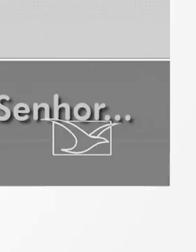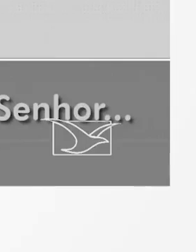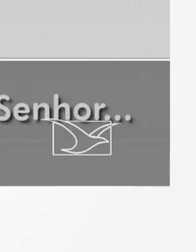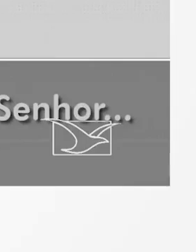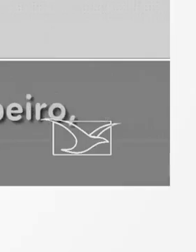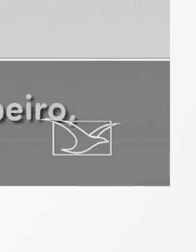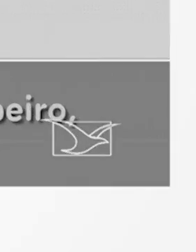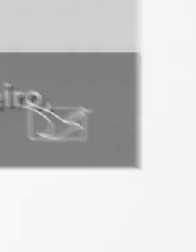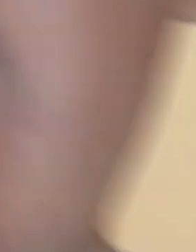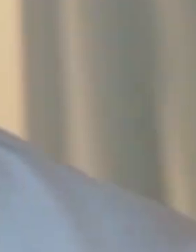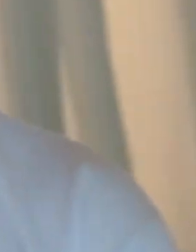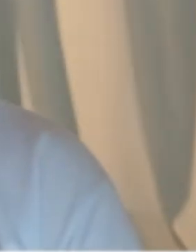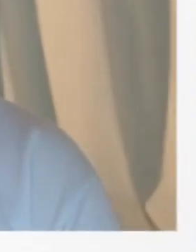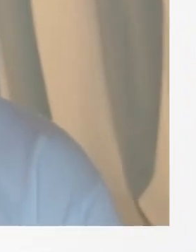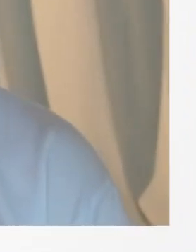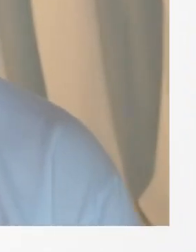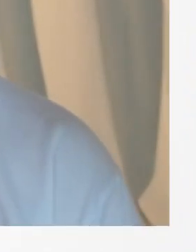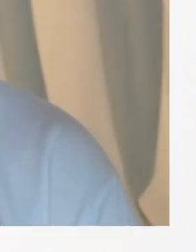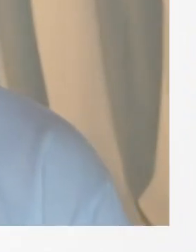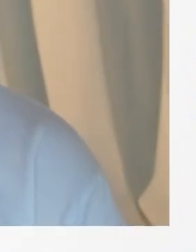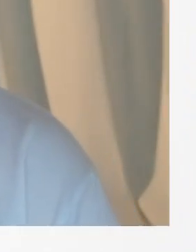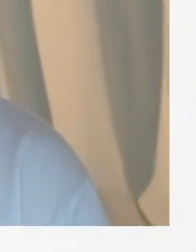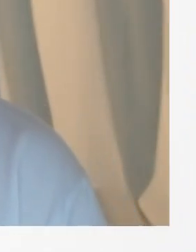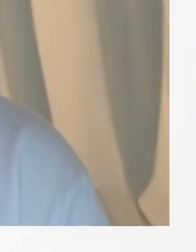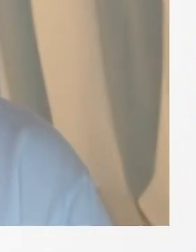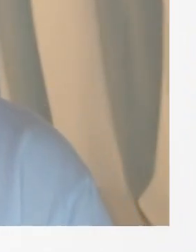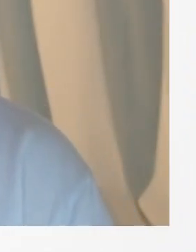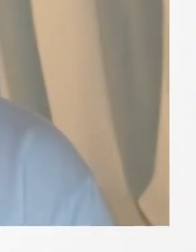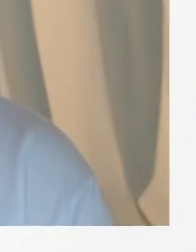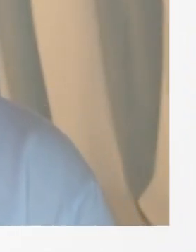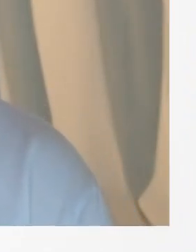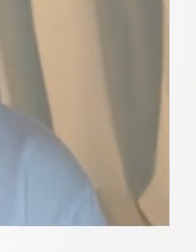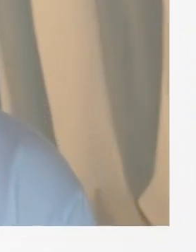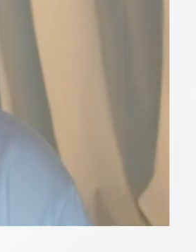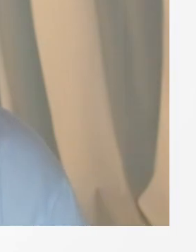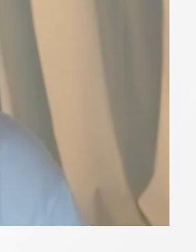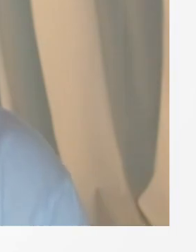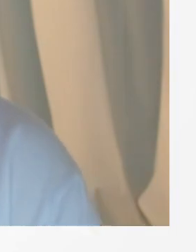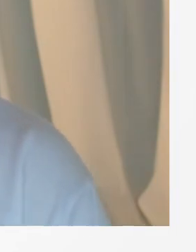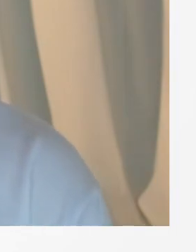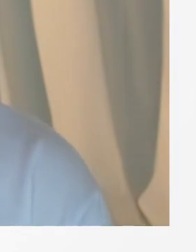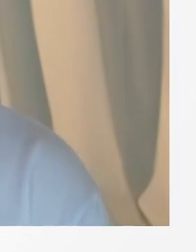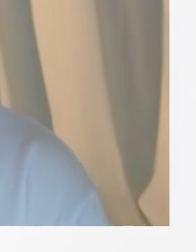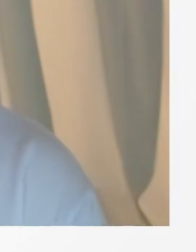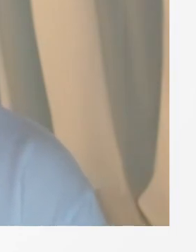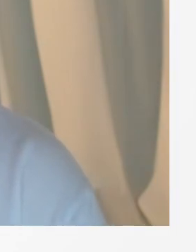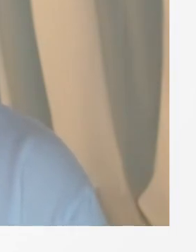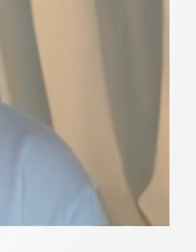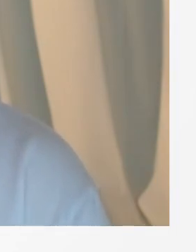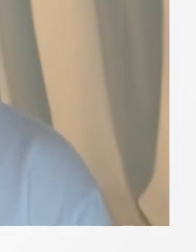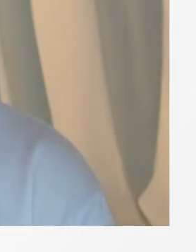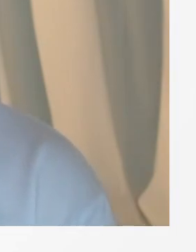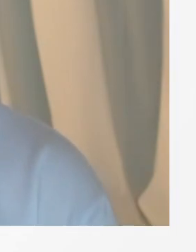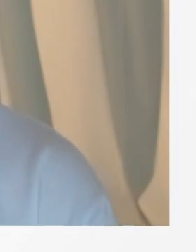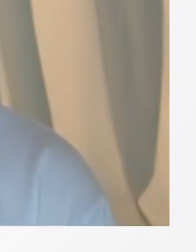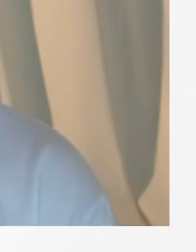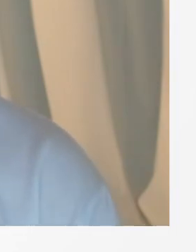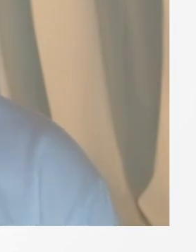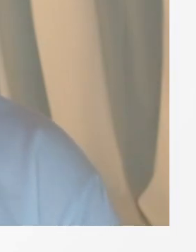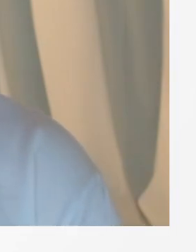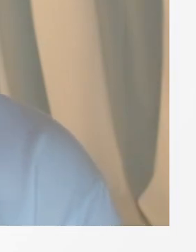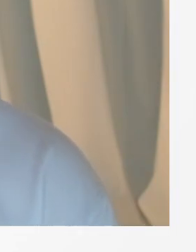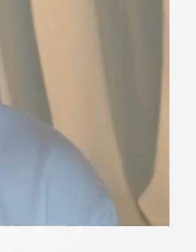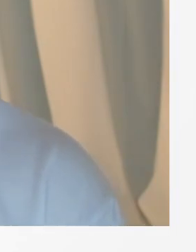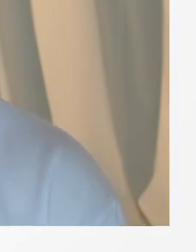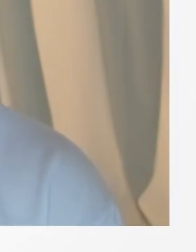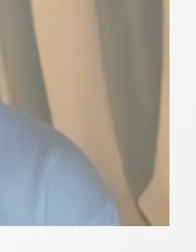denominações em todo o Brasil foi pego um trecho isolado e determinado ponto do culto onde o pregador